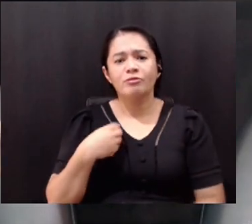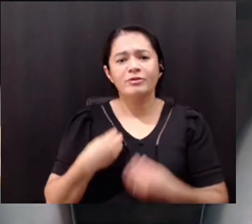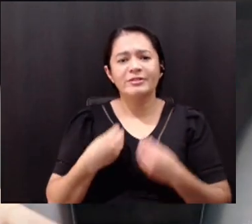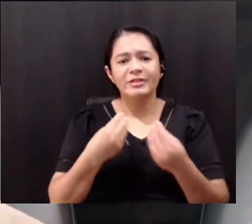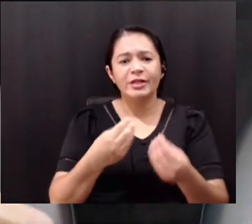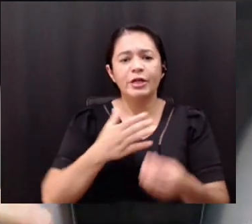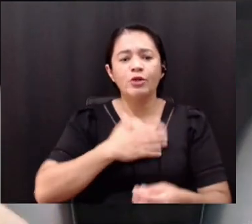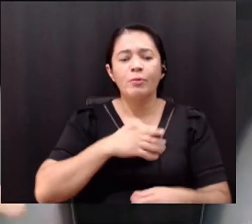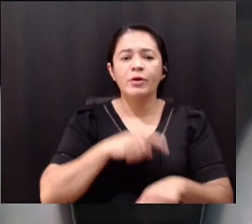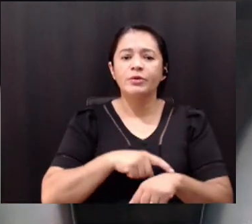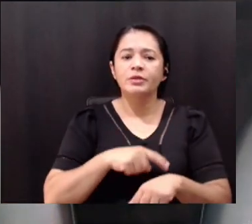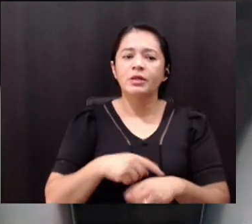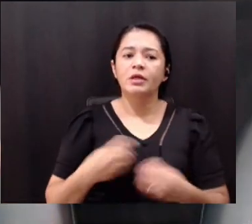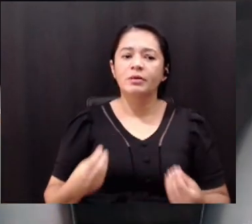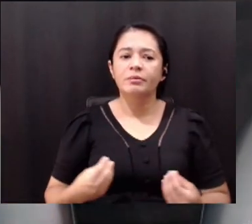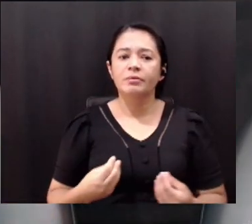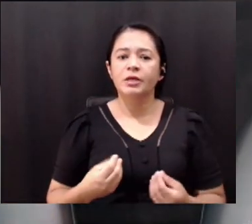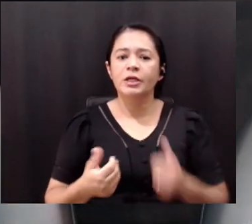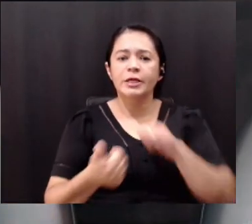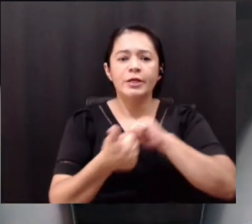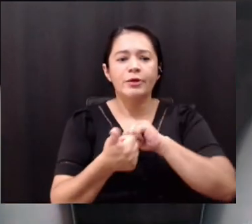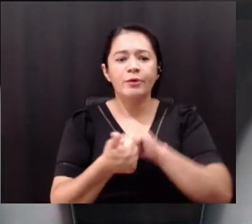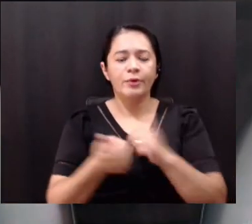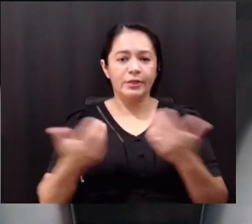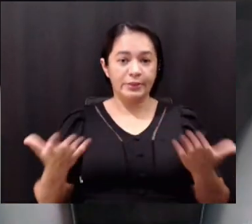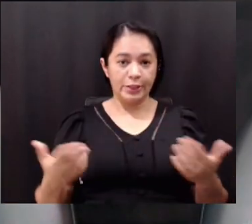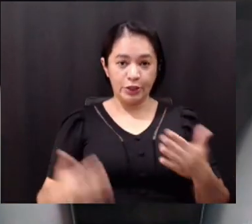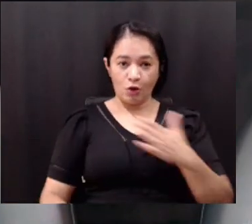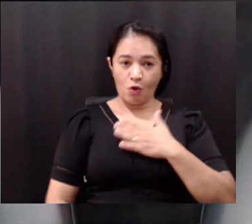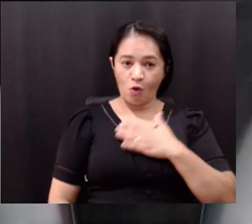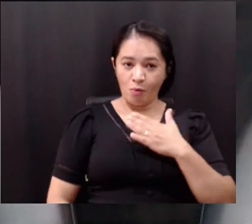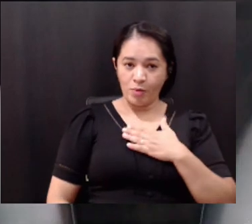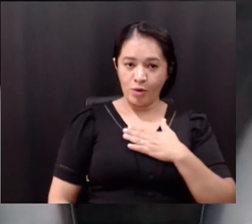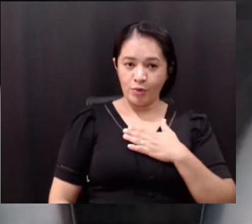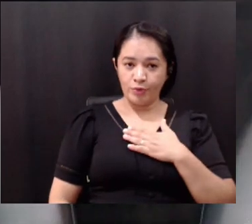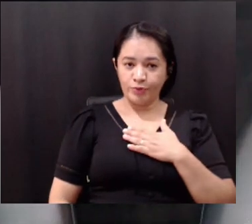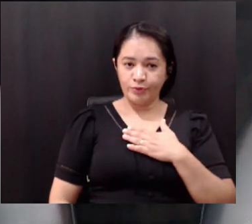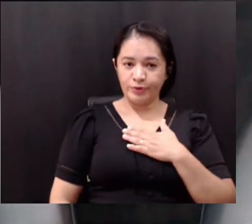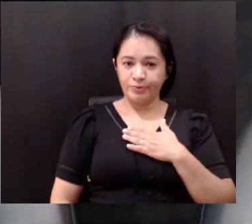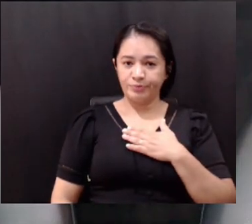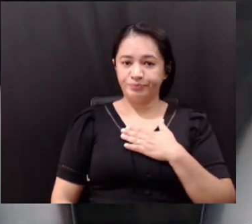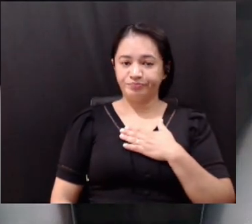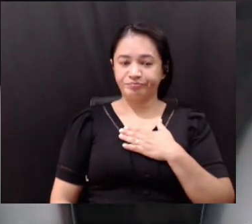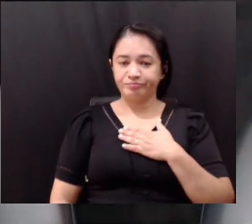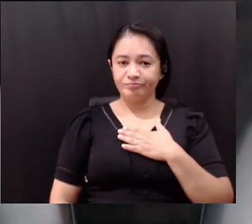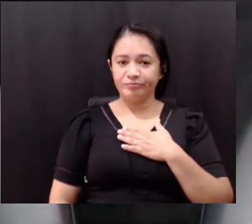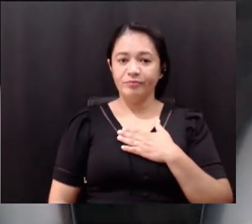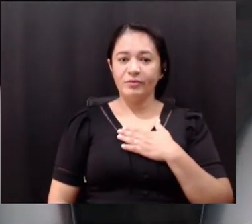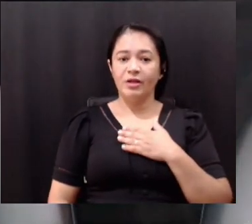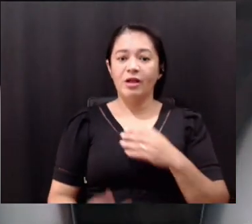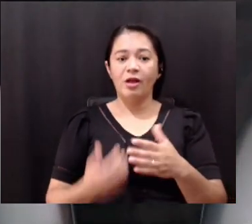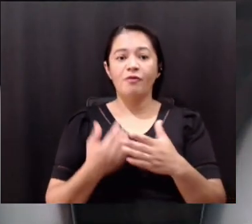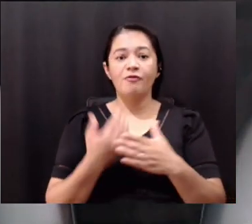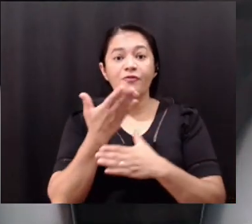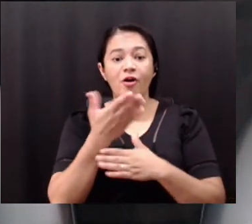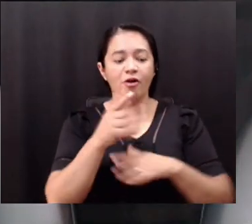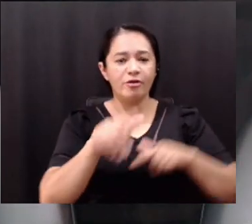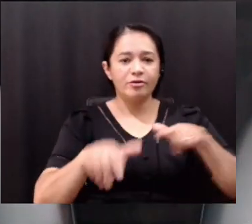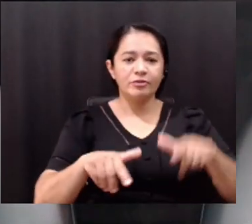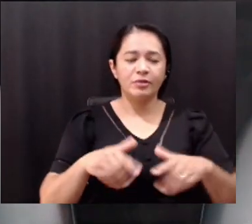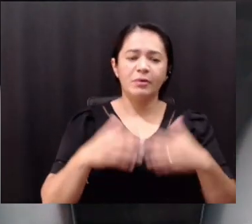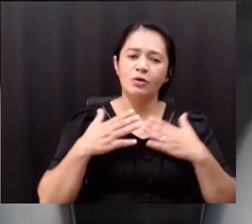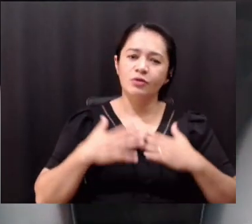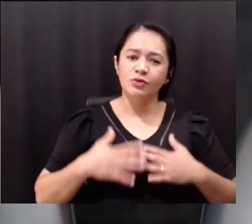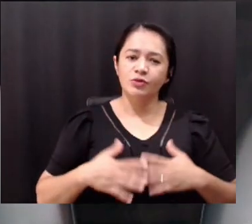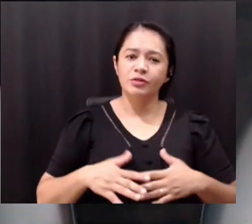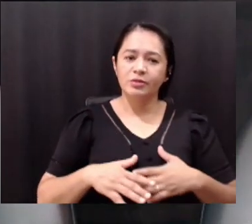que qualidade eu estou dando para esse tempo que eu tenho fora do trabalho? Tem um descanso, tem um refazimento? Isso é